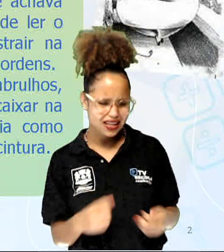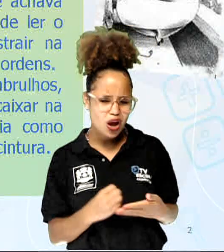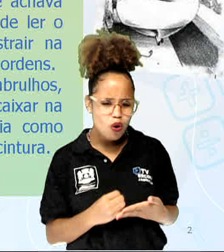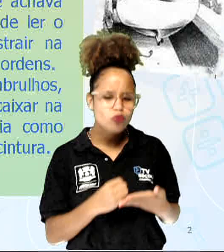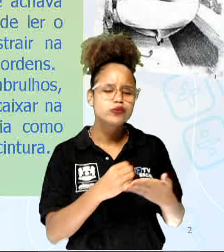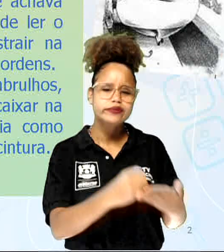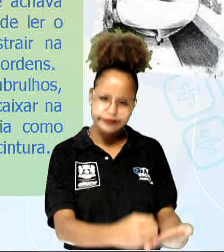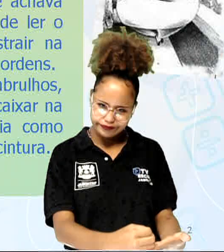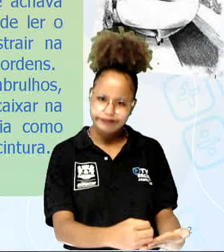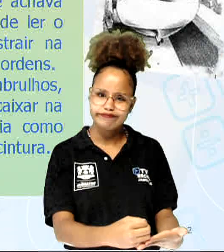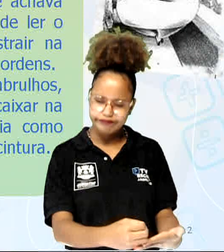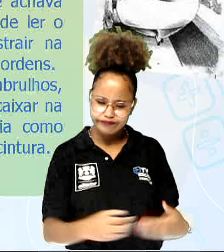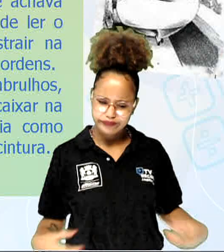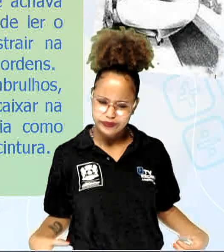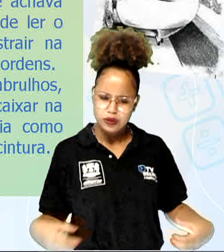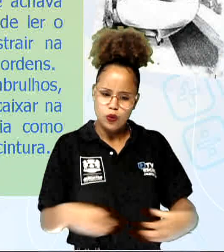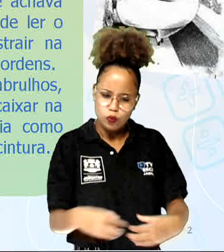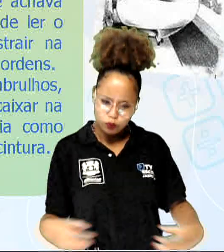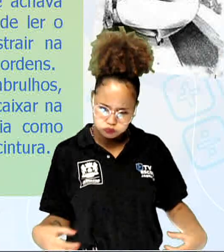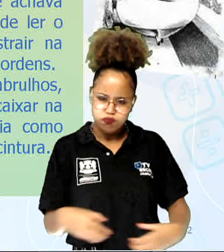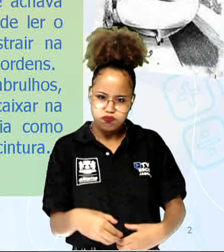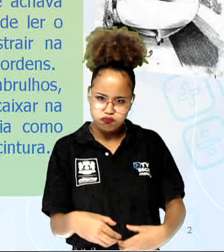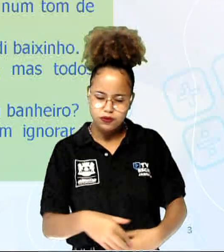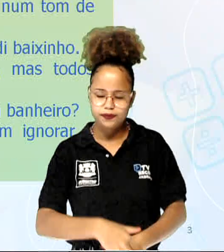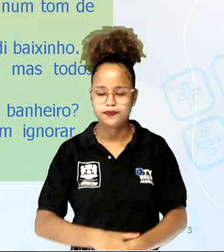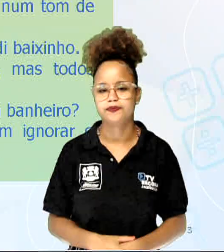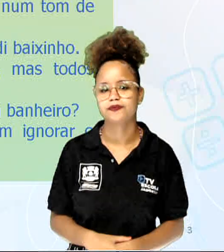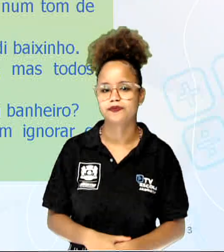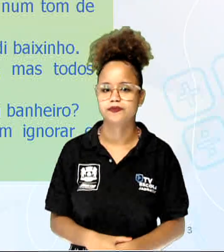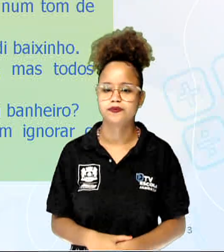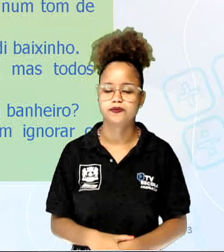essa operação em sua farta cintura.